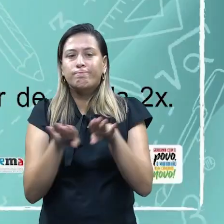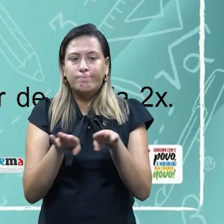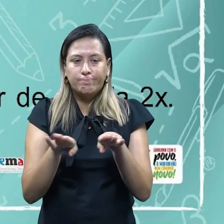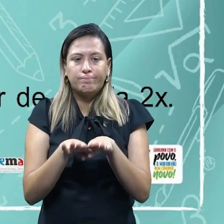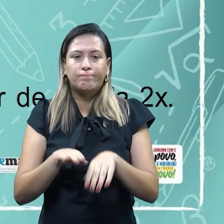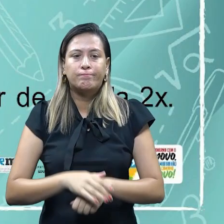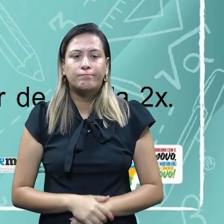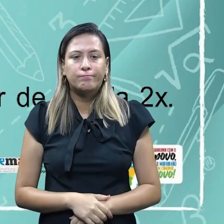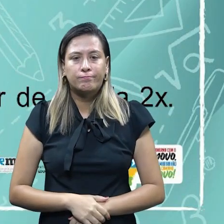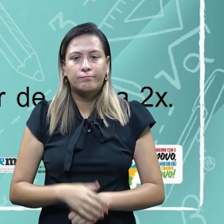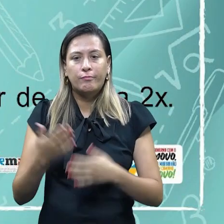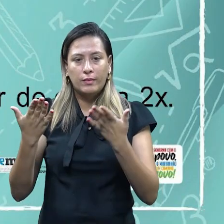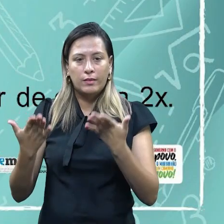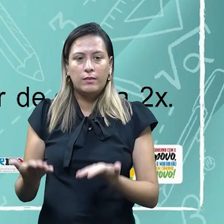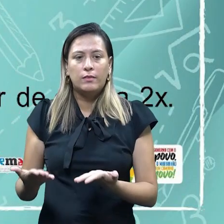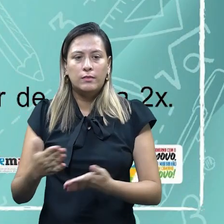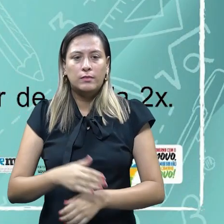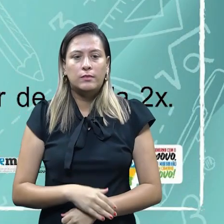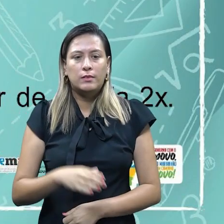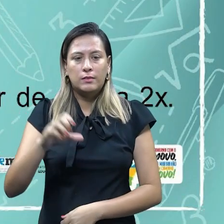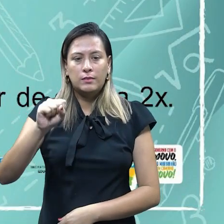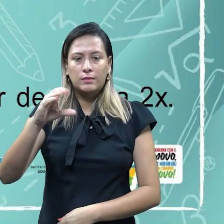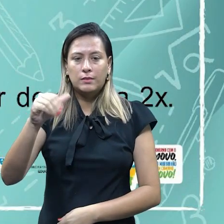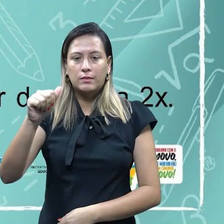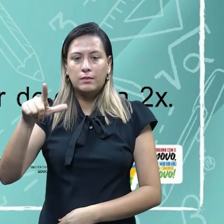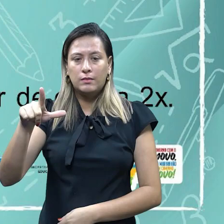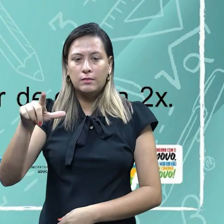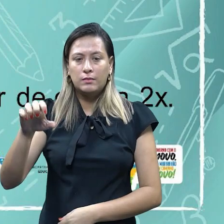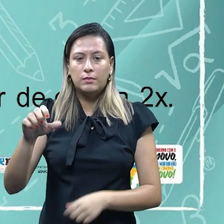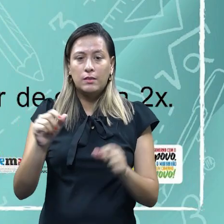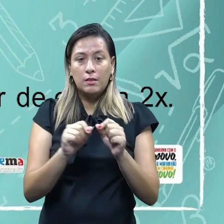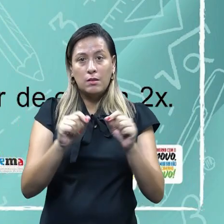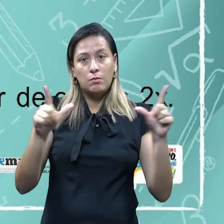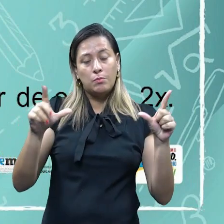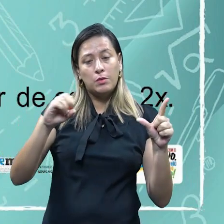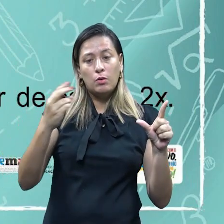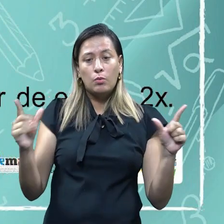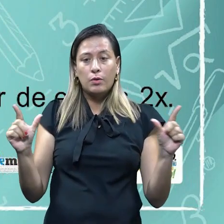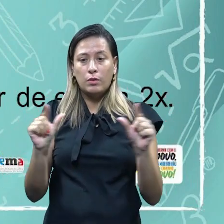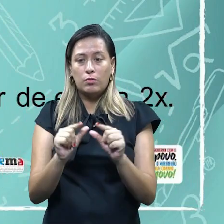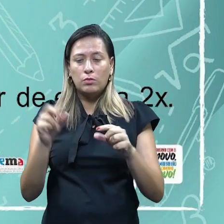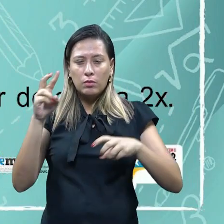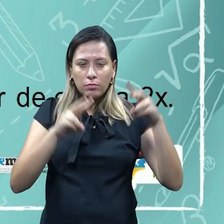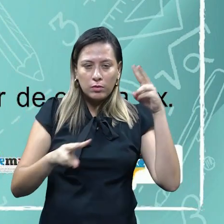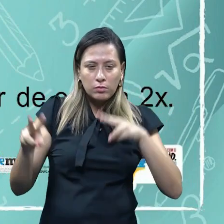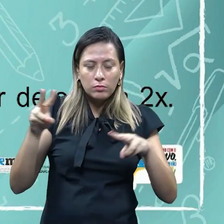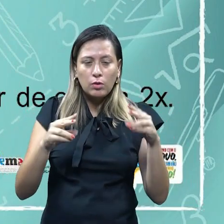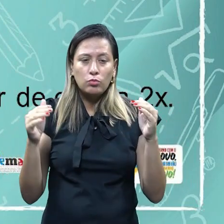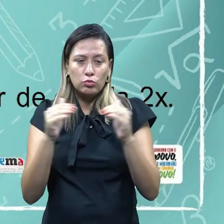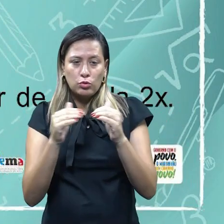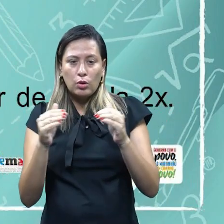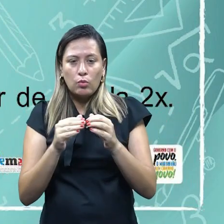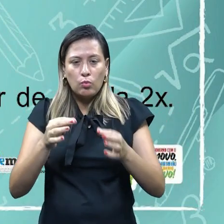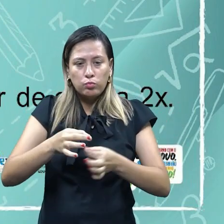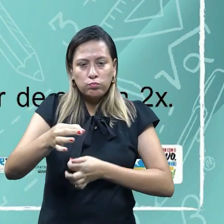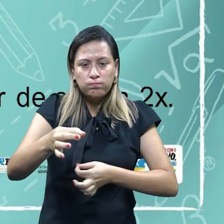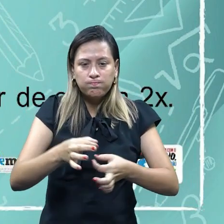diferentes. O Zoom Scale amplia ou reduz a visualização através de um fator de